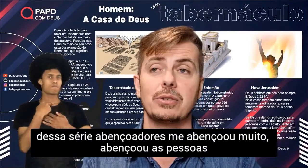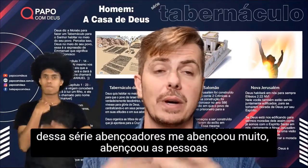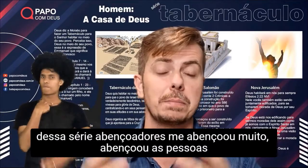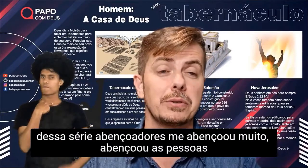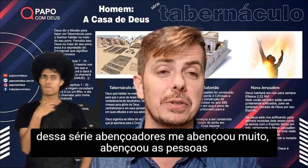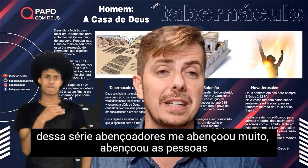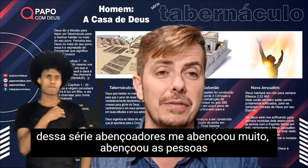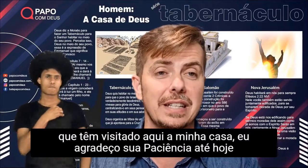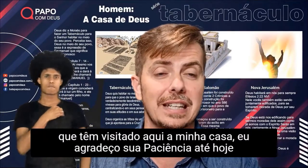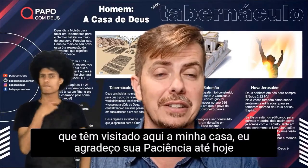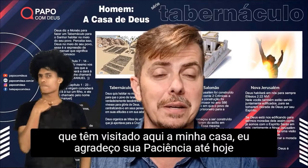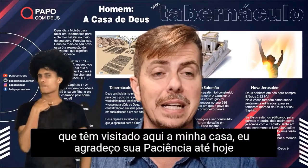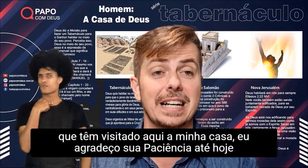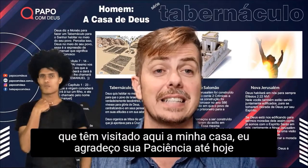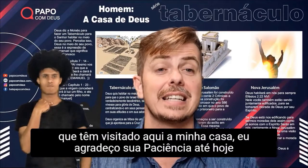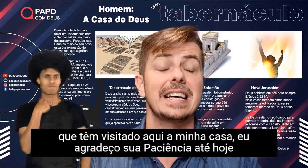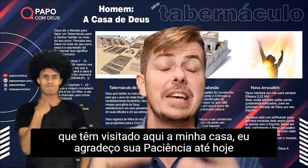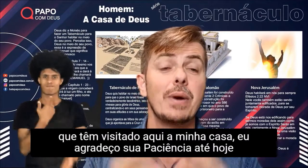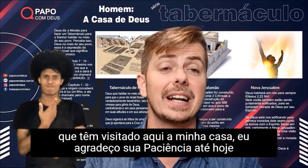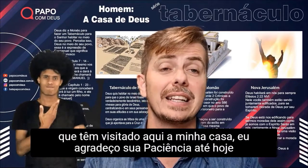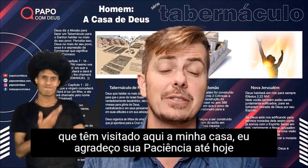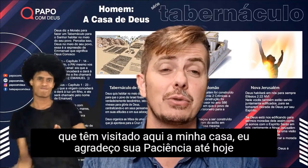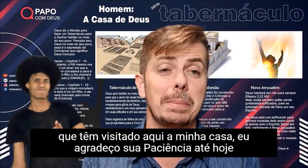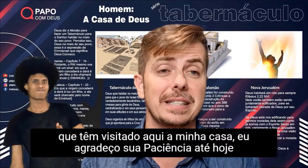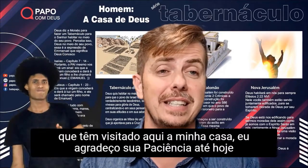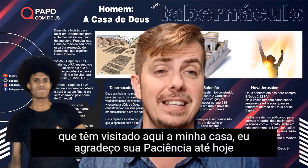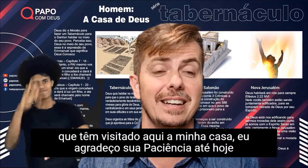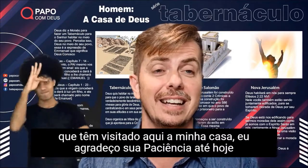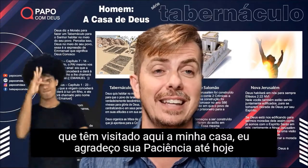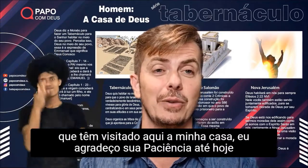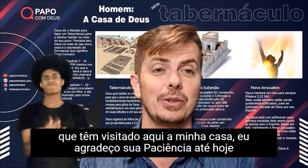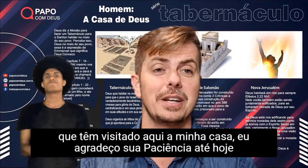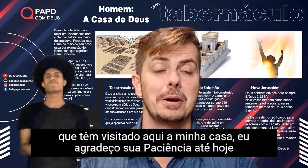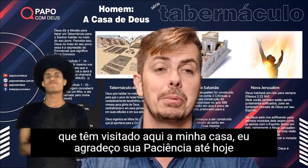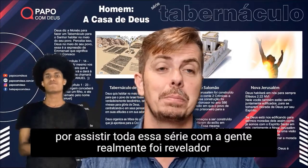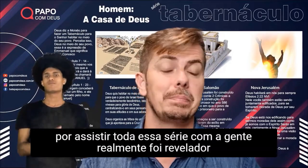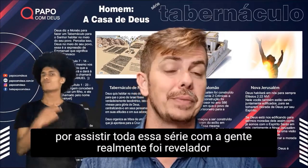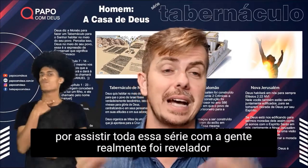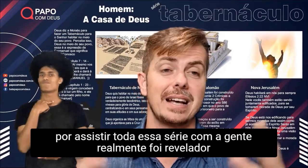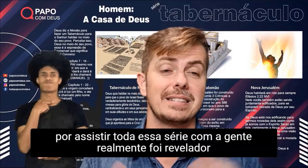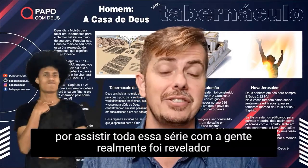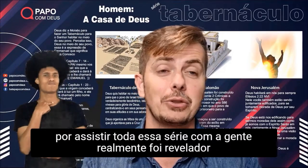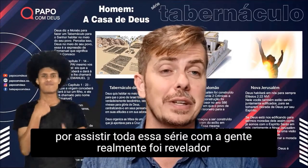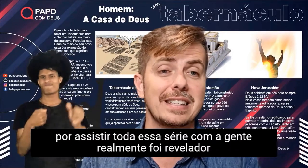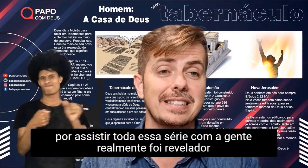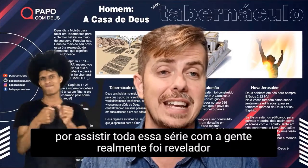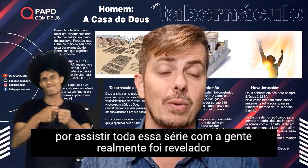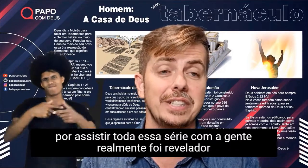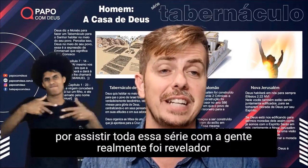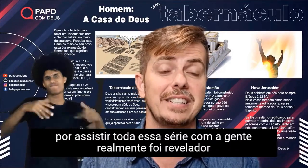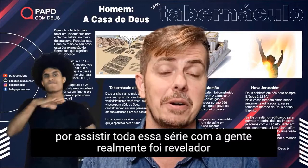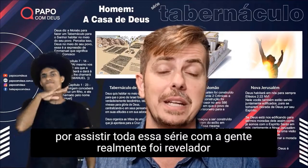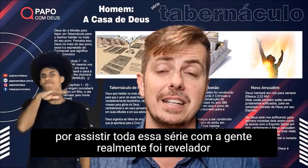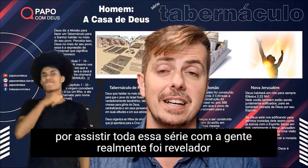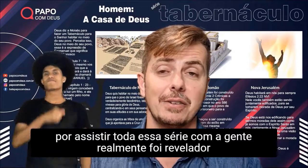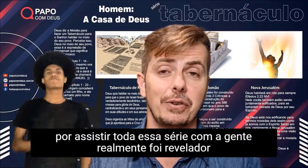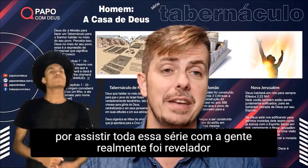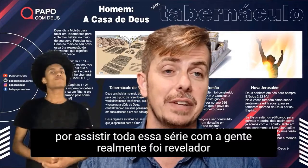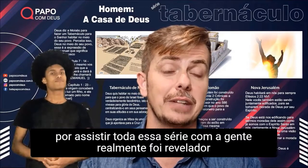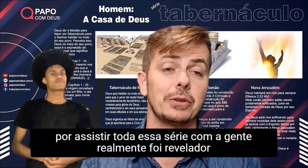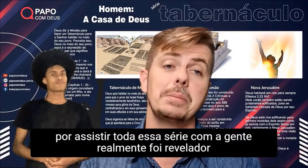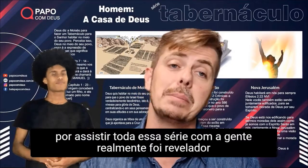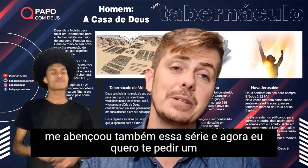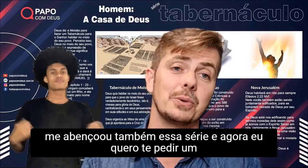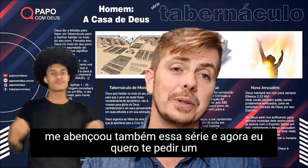muito, abençoar as pessoas que têm visitado aqui a minha casa. Eu agradeço a sua paciência até hoje por assistir toda essa série com a gente, realmente